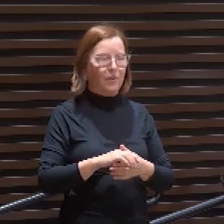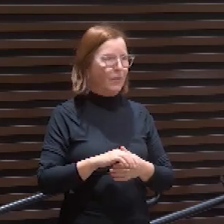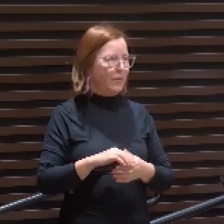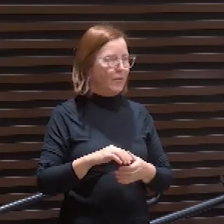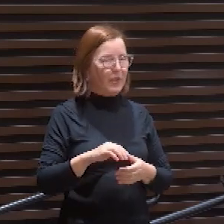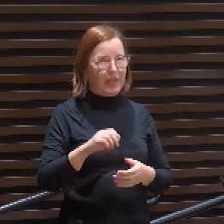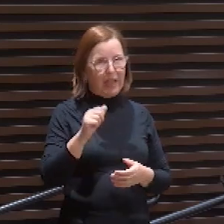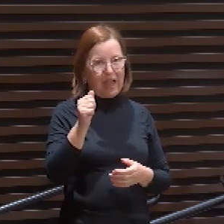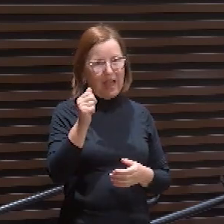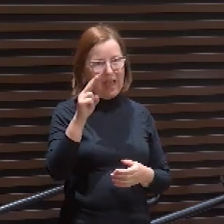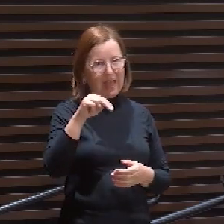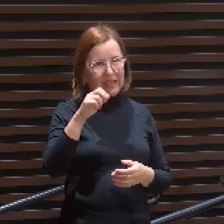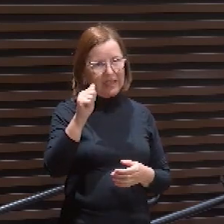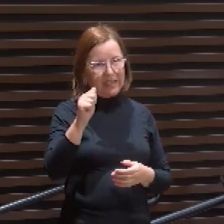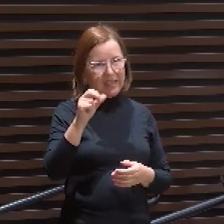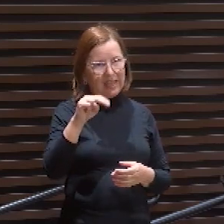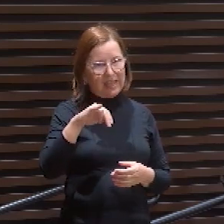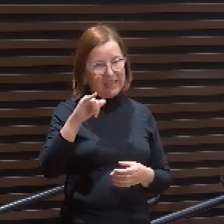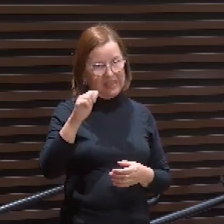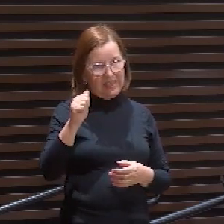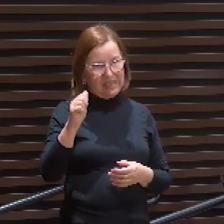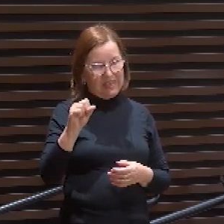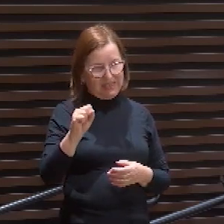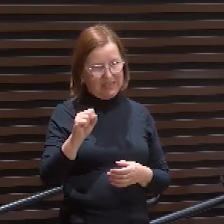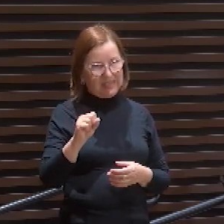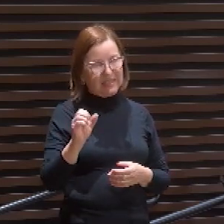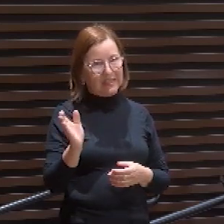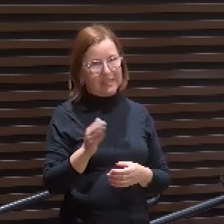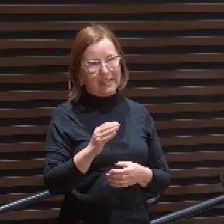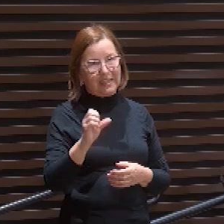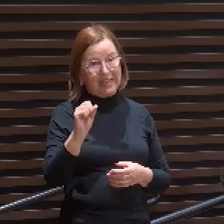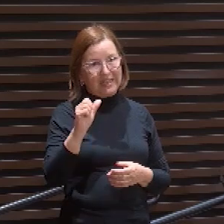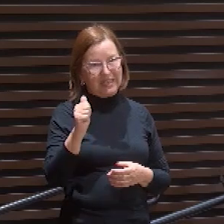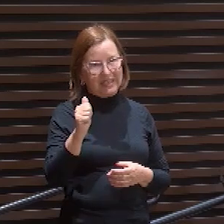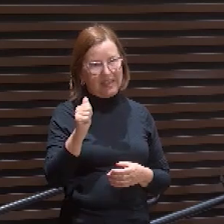E a graça estava trabalhando no coração de Abraão,